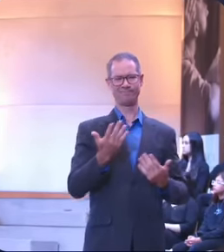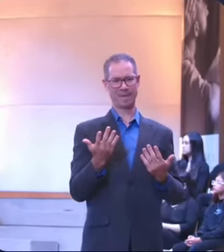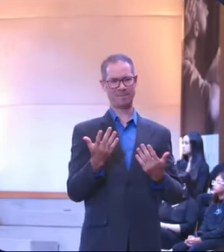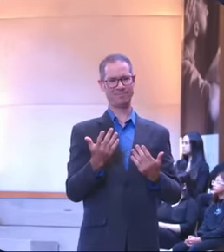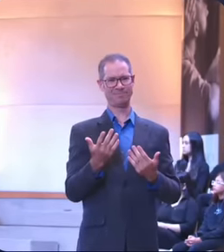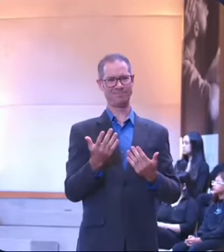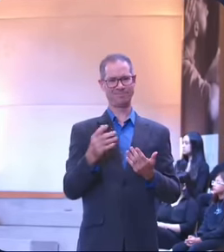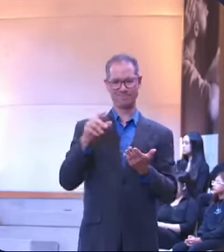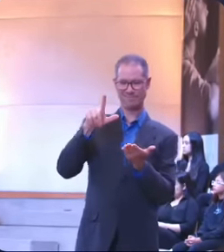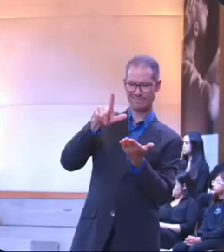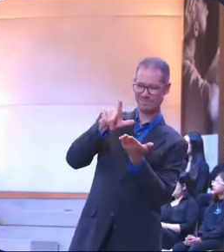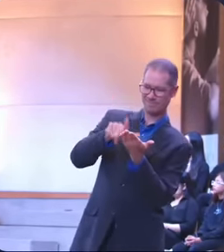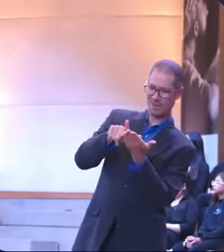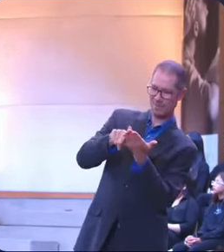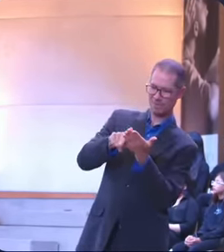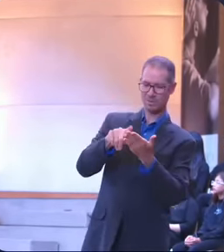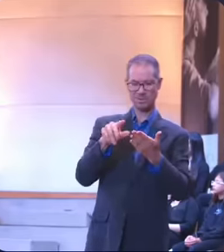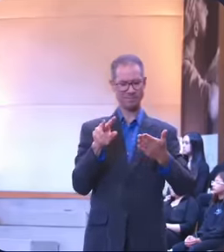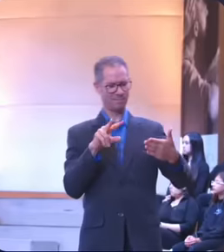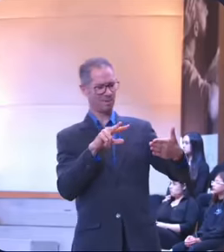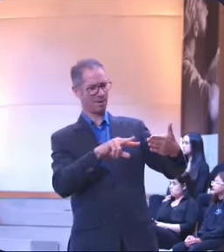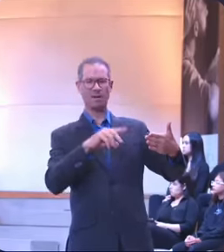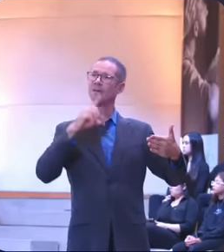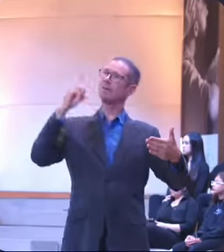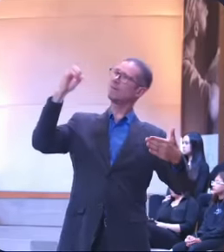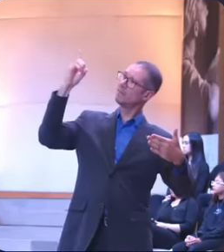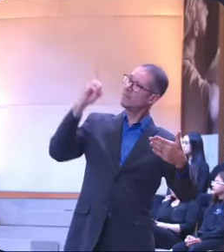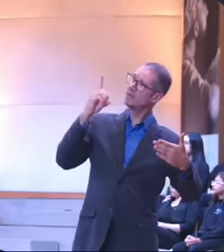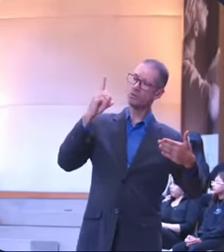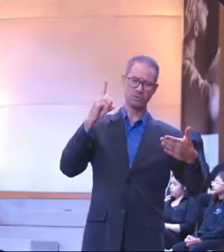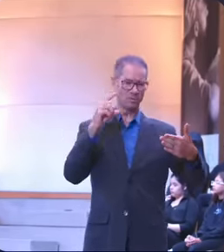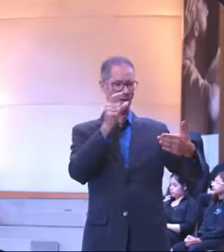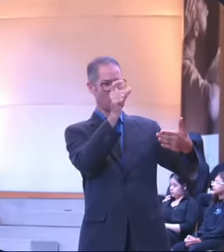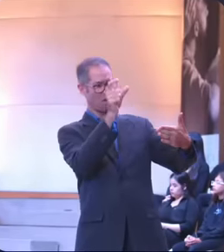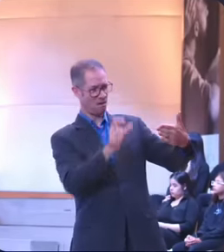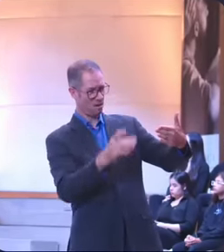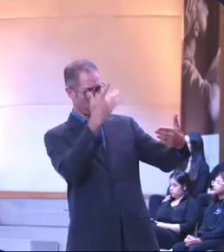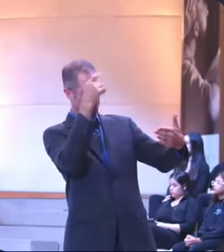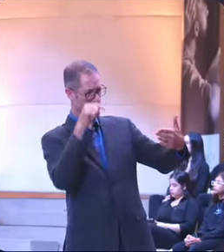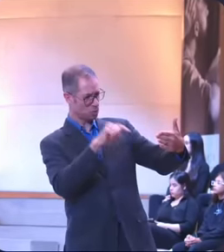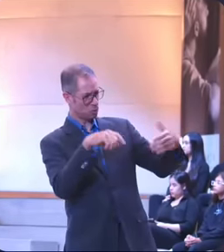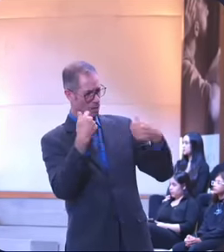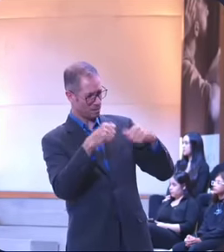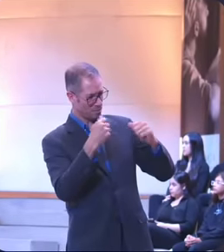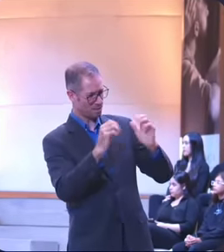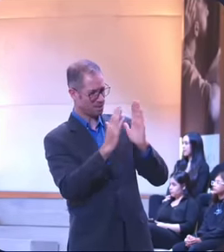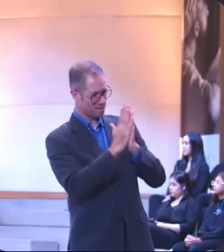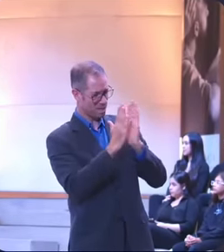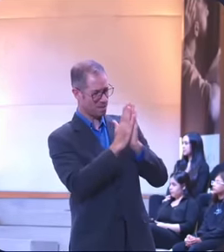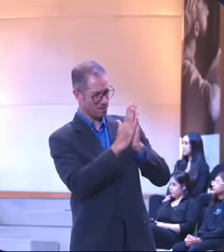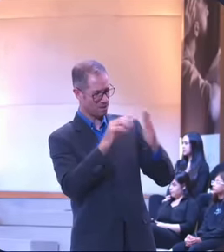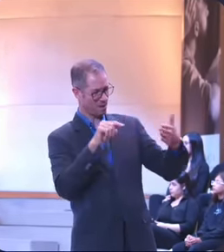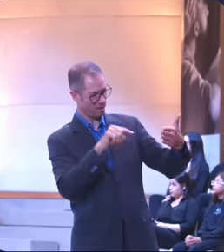Eu pegar aquele papelzinho, olhar para ele e falar: Deus, ó, o Joãozinho aqui está precisando.